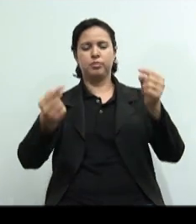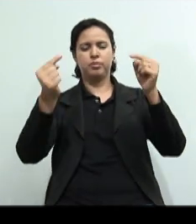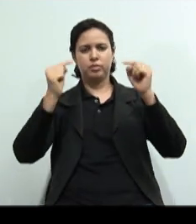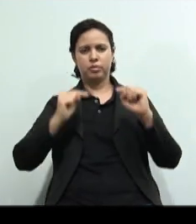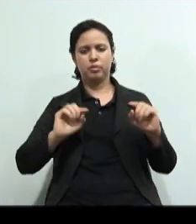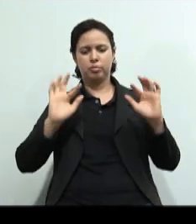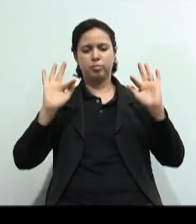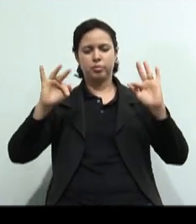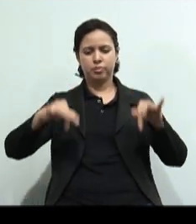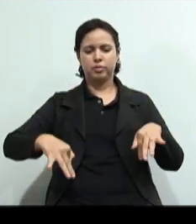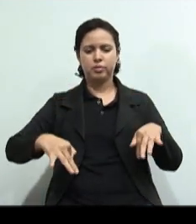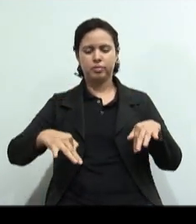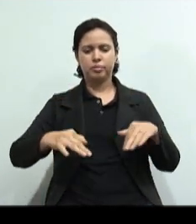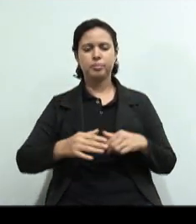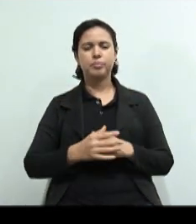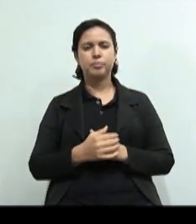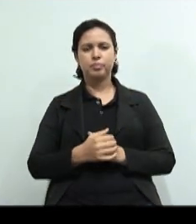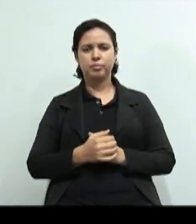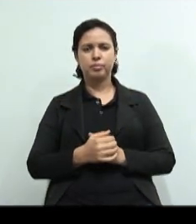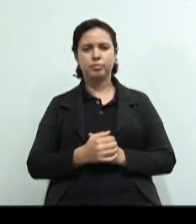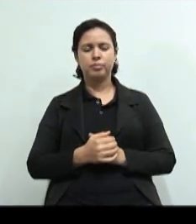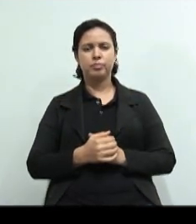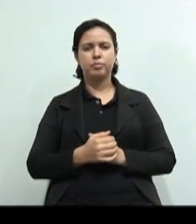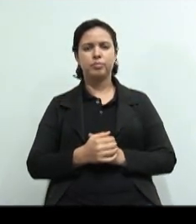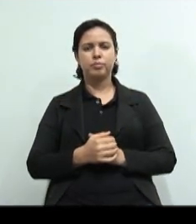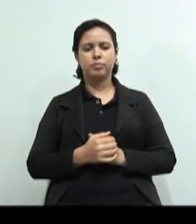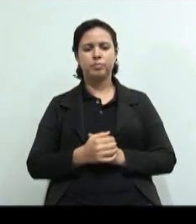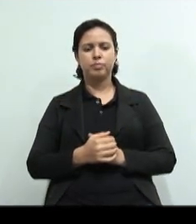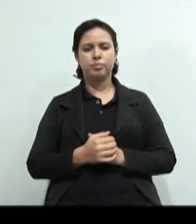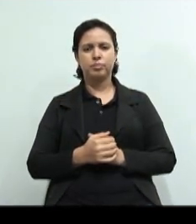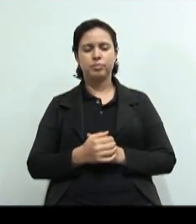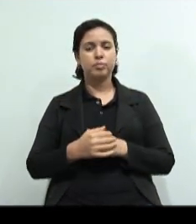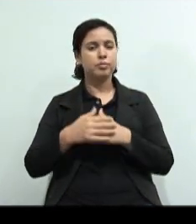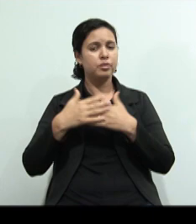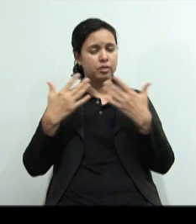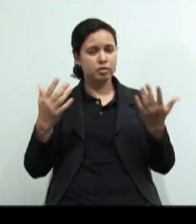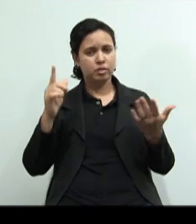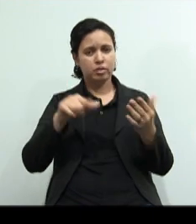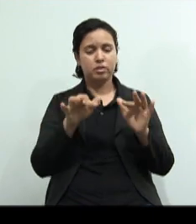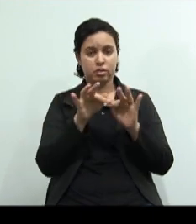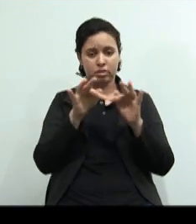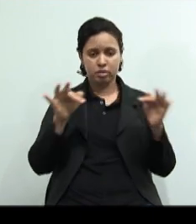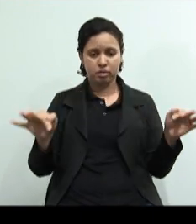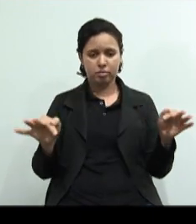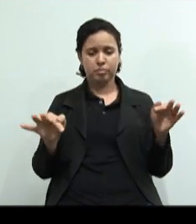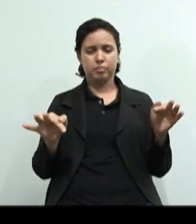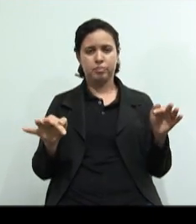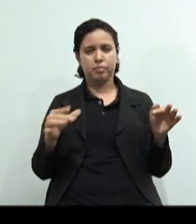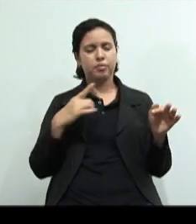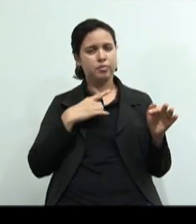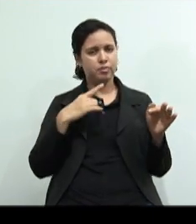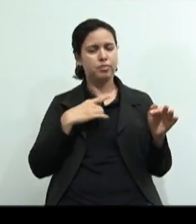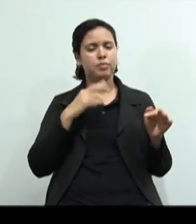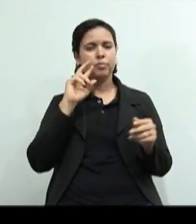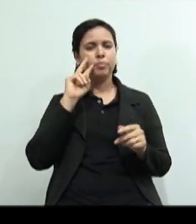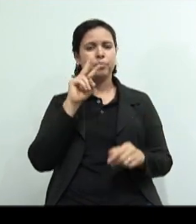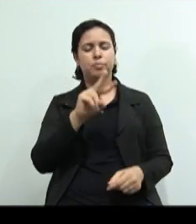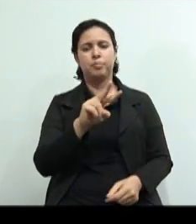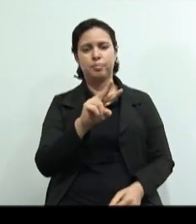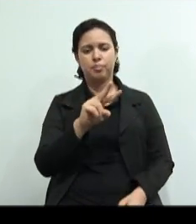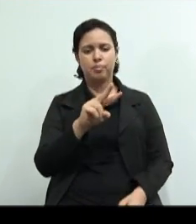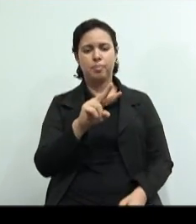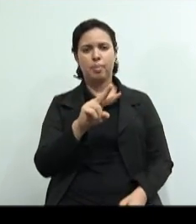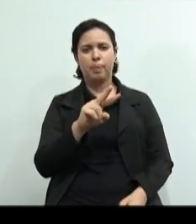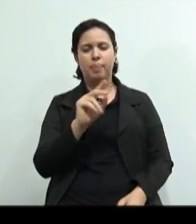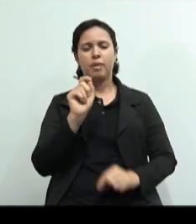eu finalizo. É claro que esse exemplo é bem simplinho, tá? Nós vamos ver na